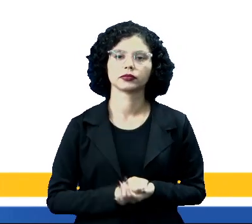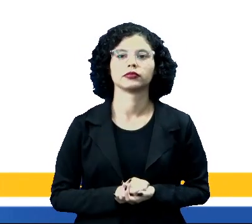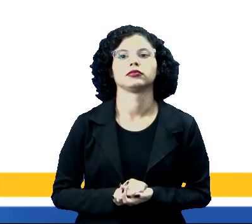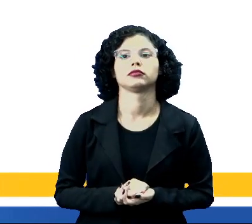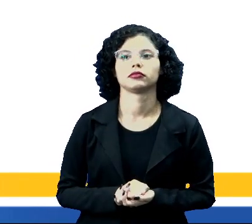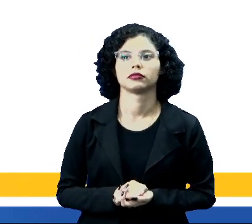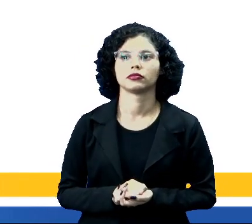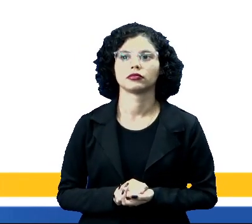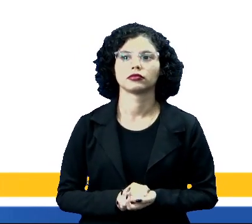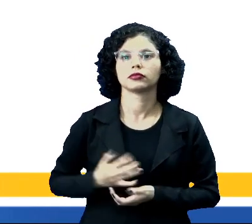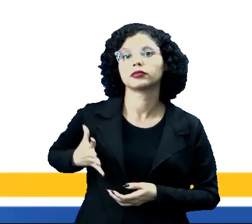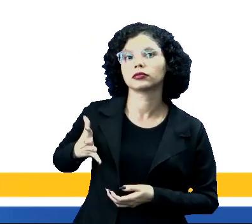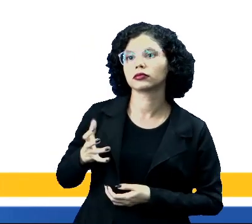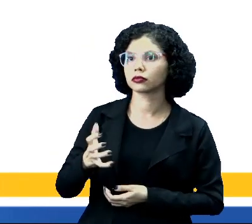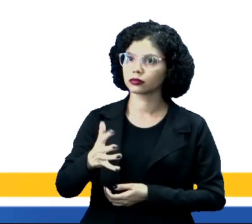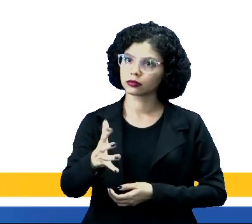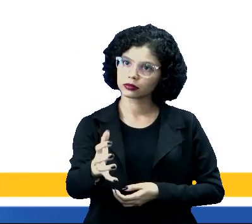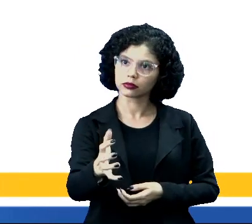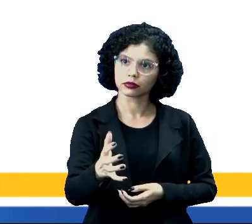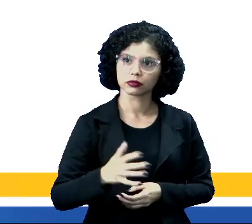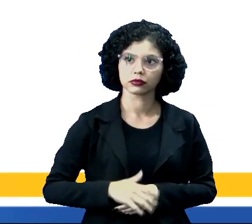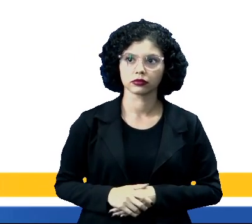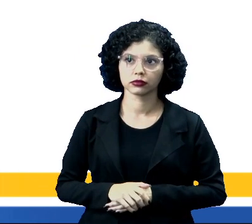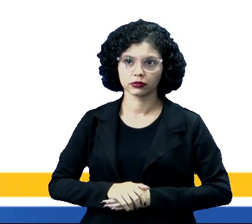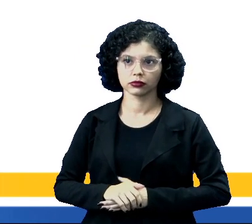ser as bactérias.